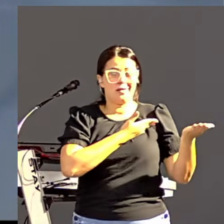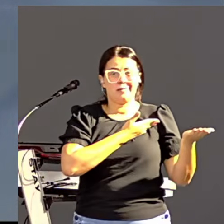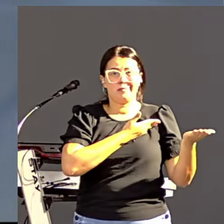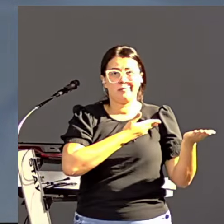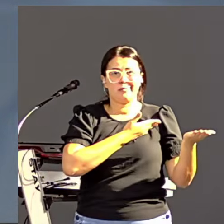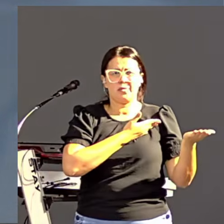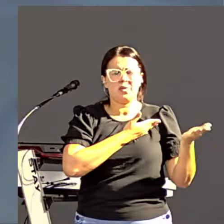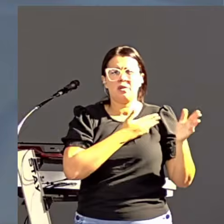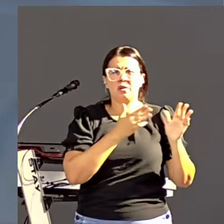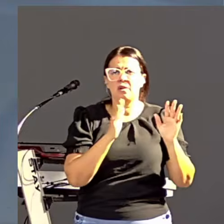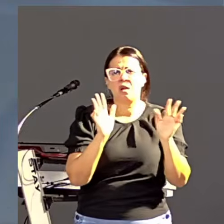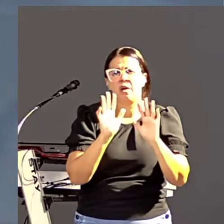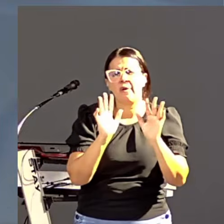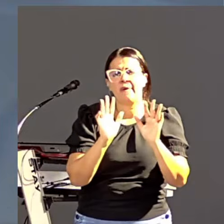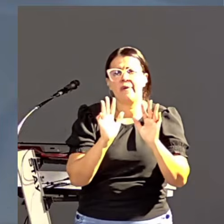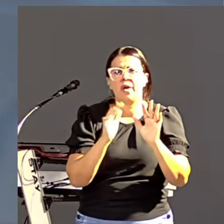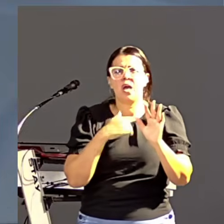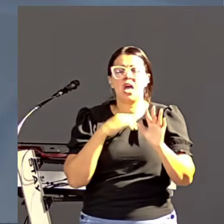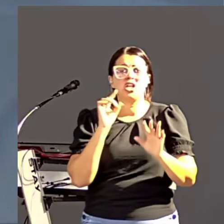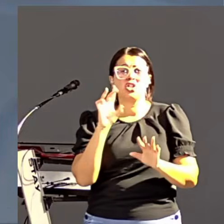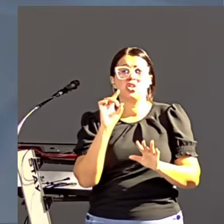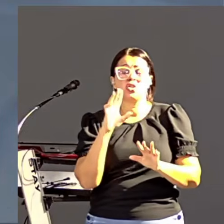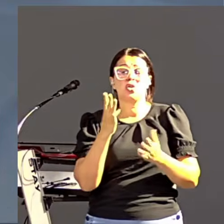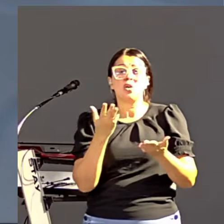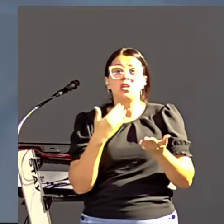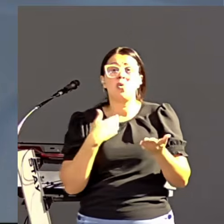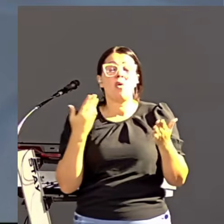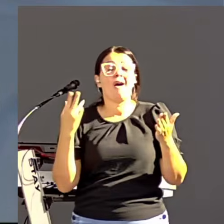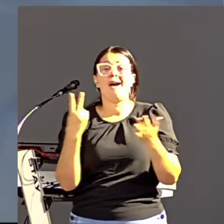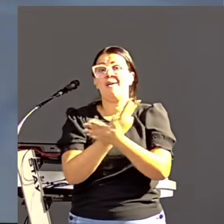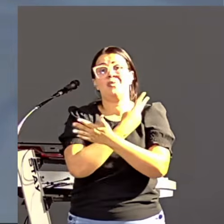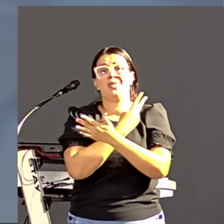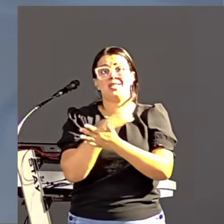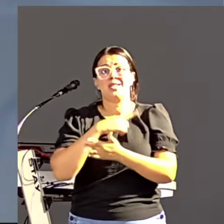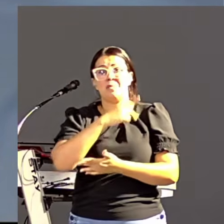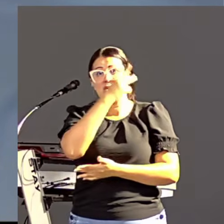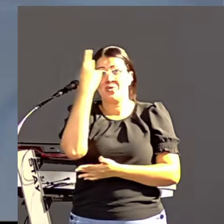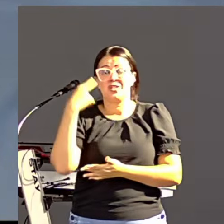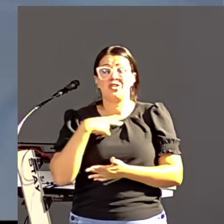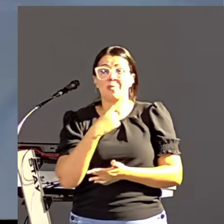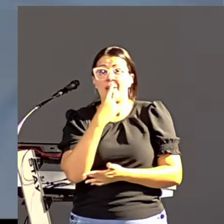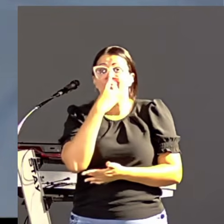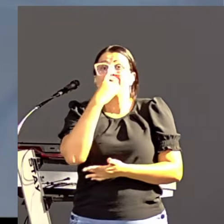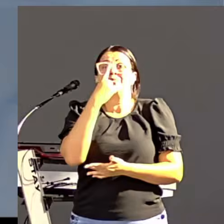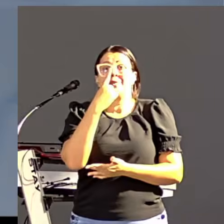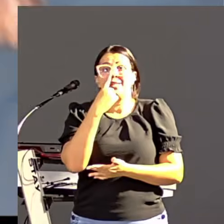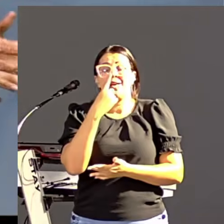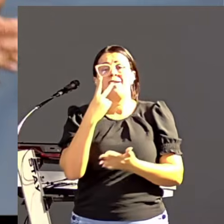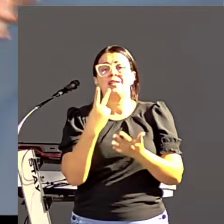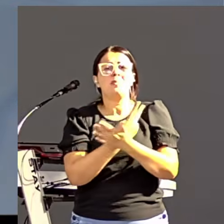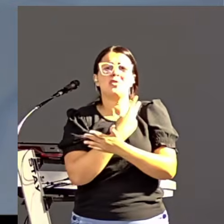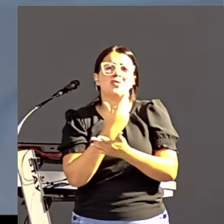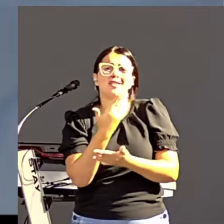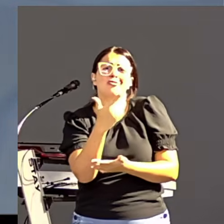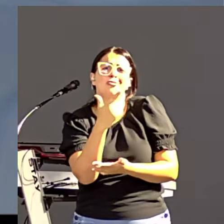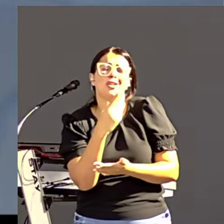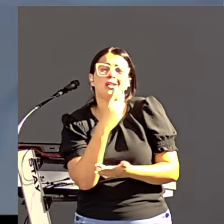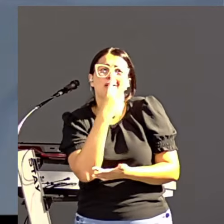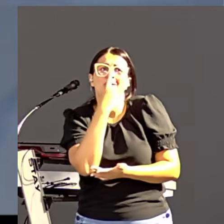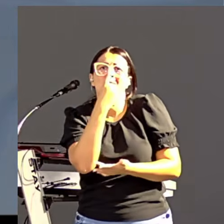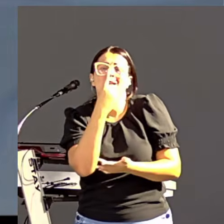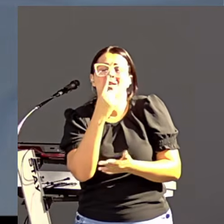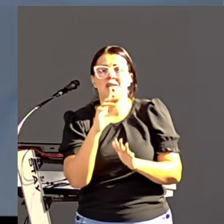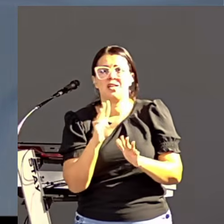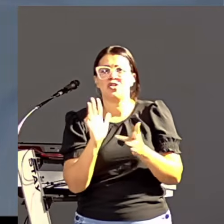Não, isso é o efeito da vida. Tem pessoas que a gente tem mais intimidade e tem pessoas que a gente não tem mais